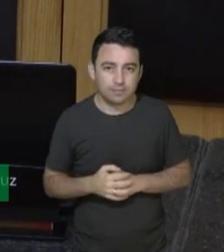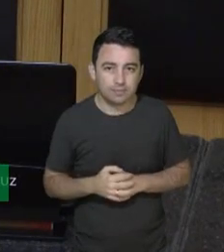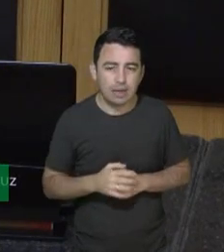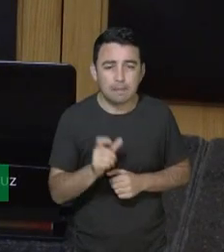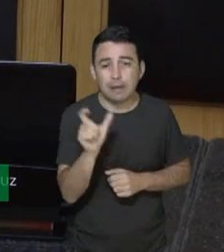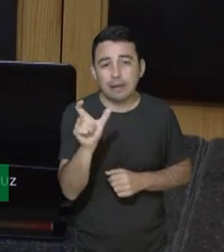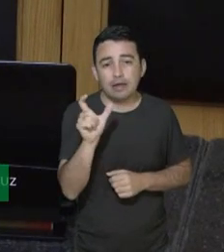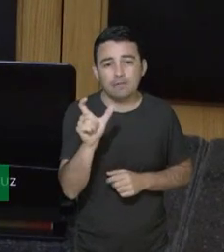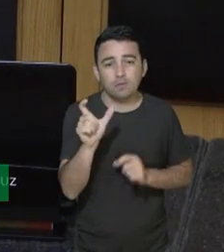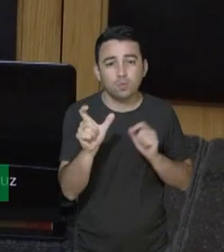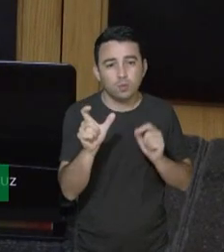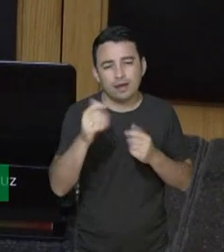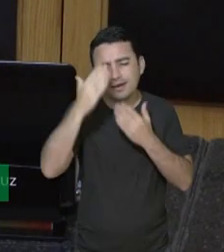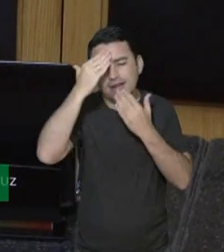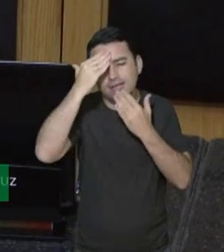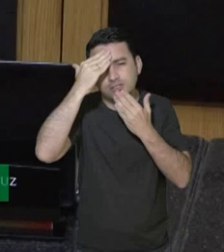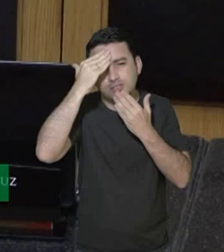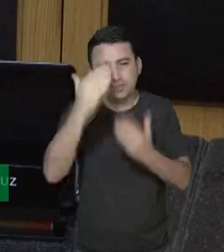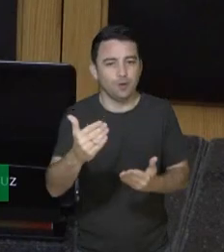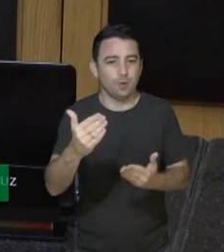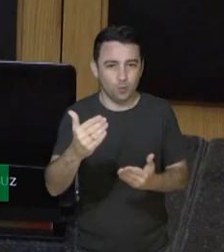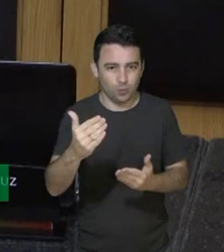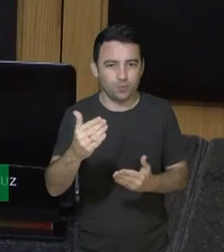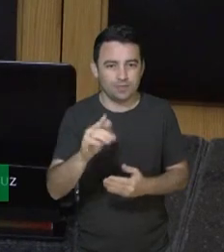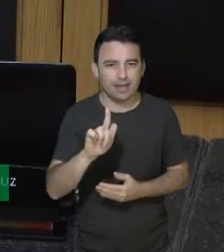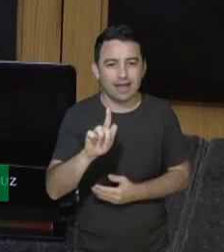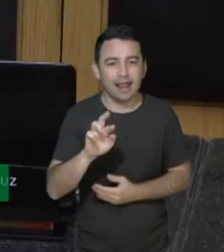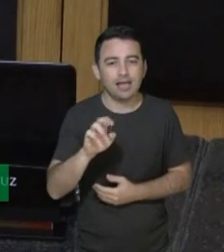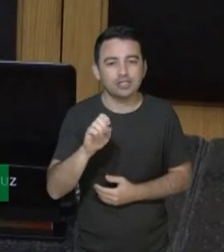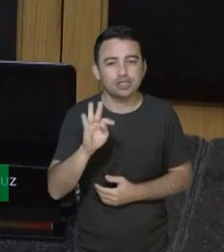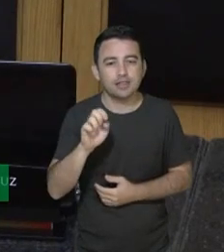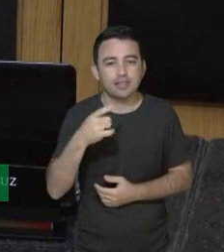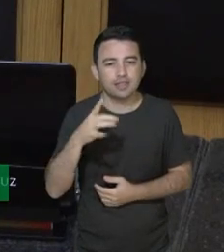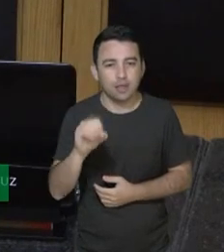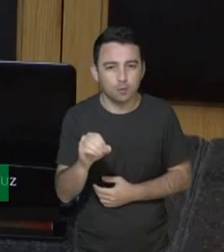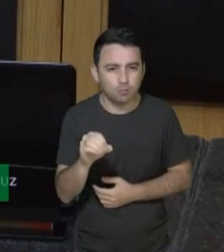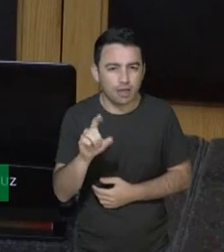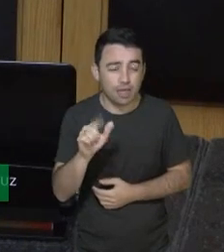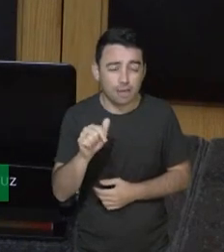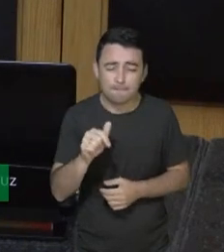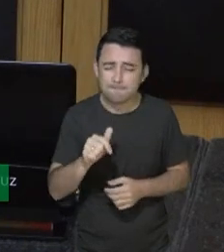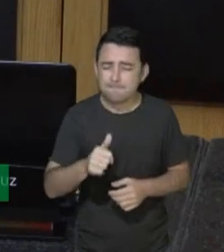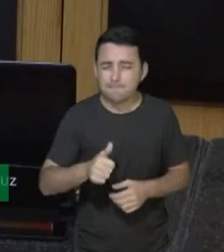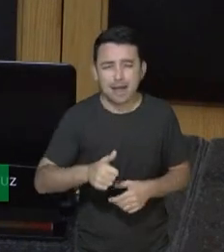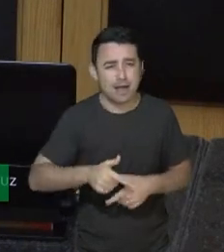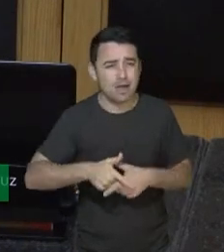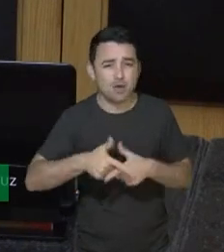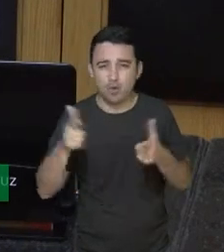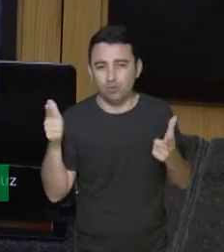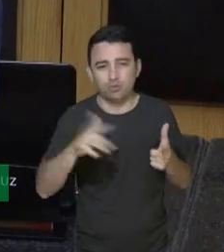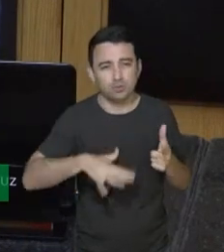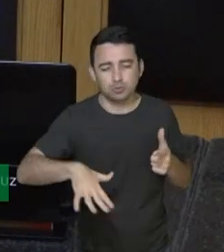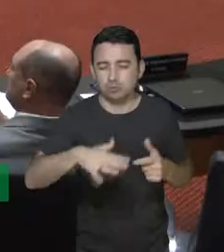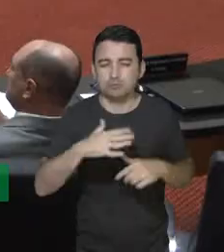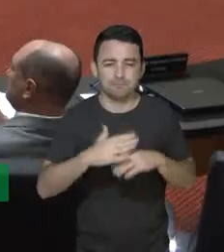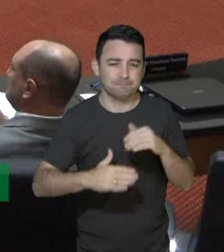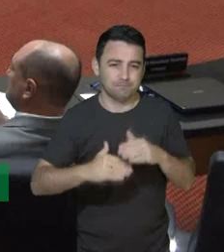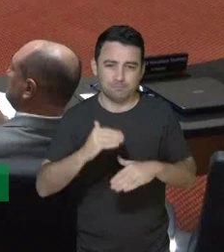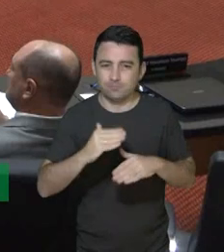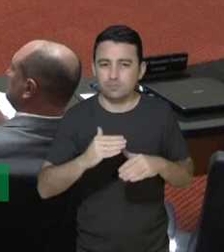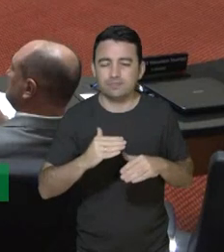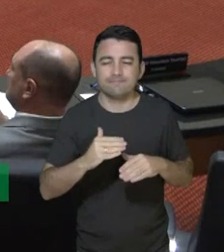palavra chamada gratidão. A gratidão é a maior virtude dos nobres.